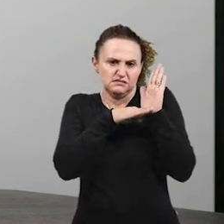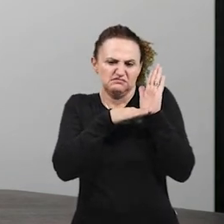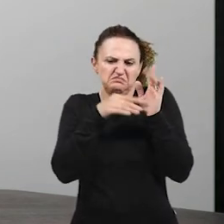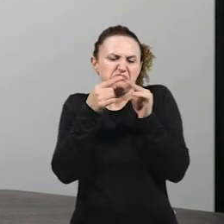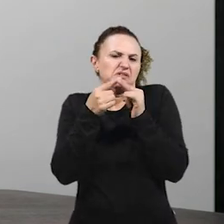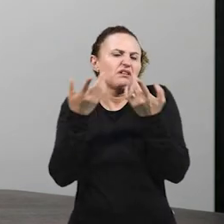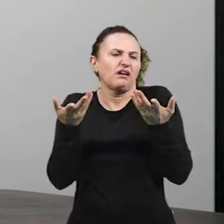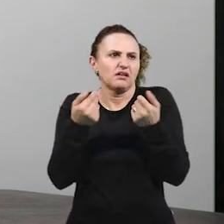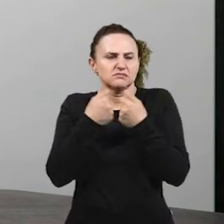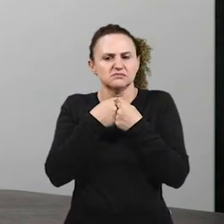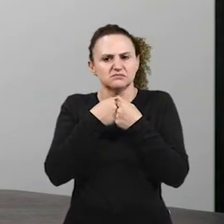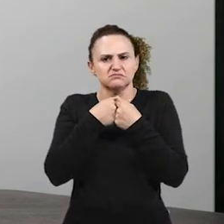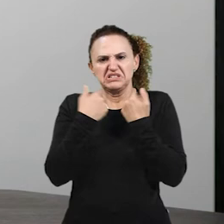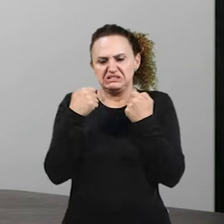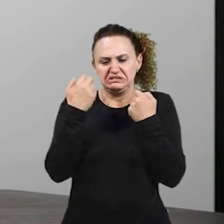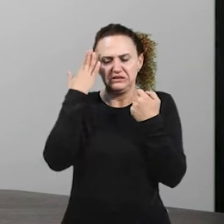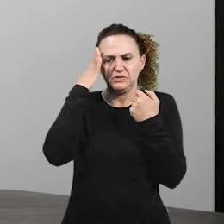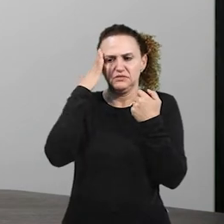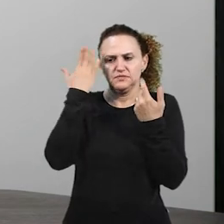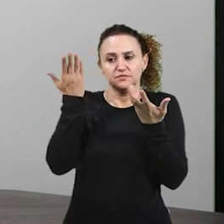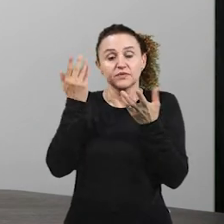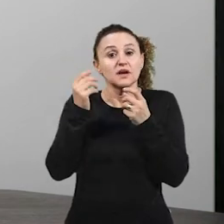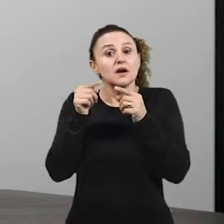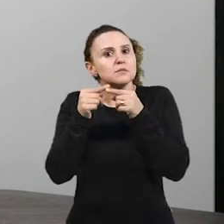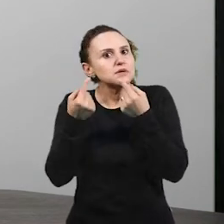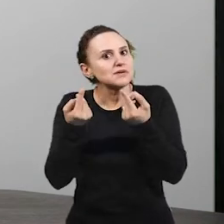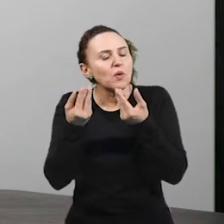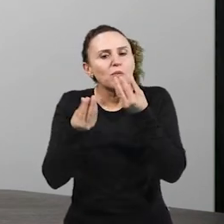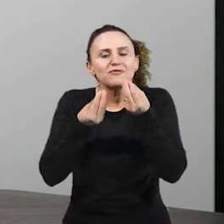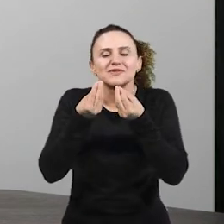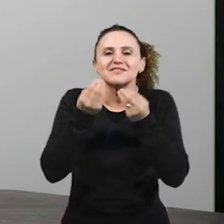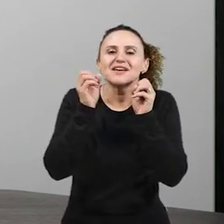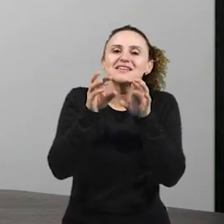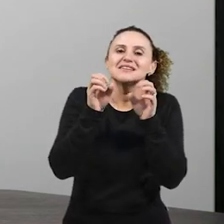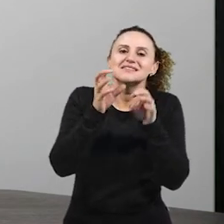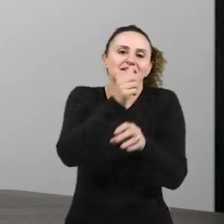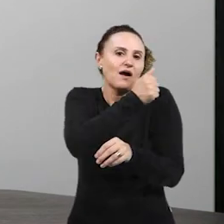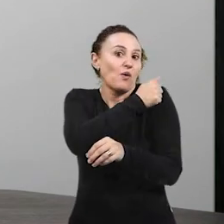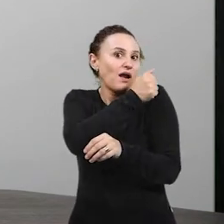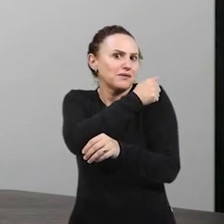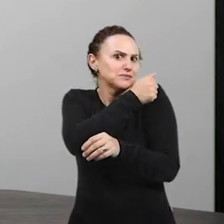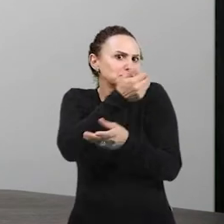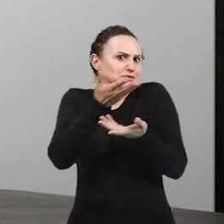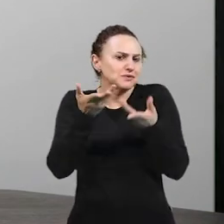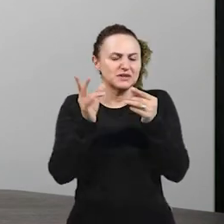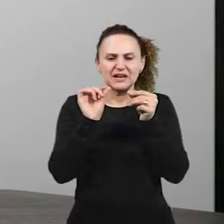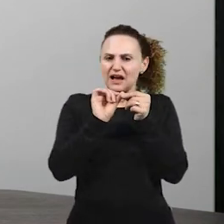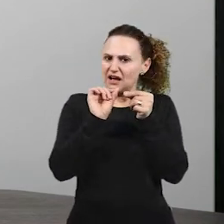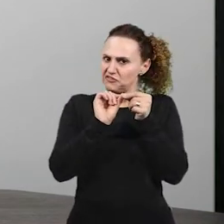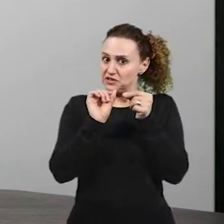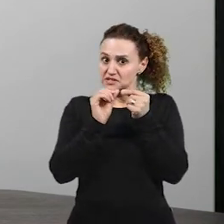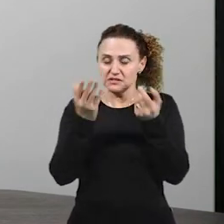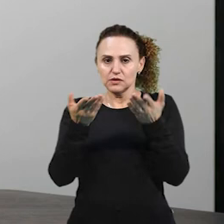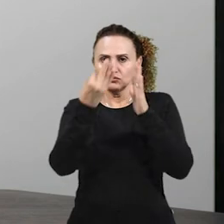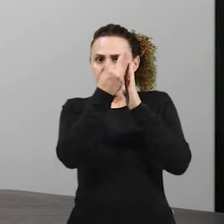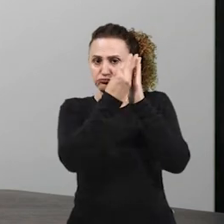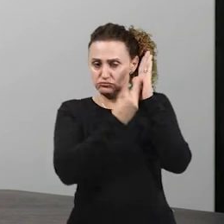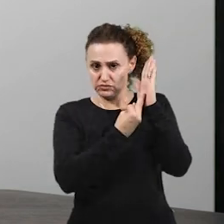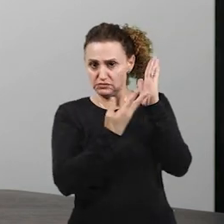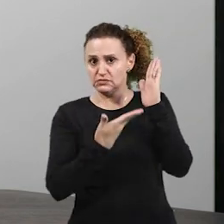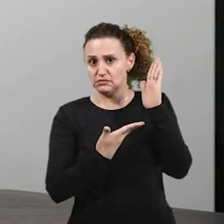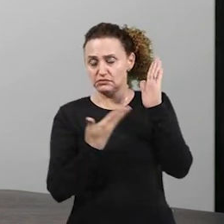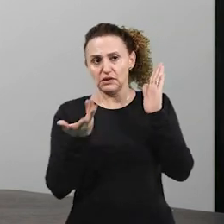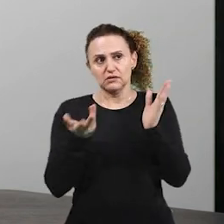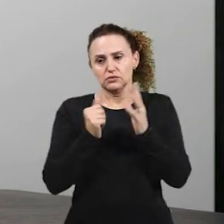substantivo adjetivo verbo Pois é você vai lá ensinar o seu aluno a fazer uma um